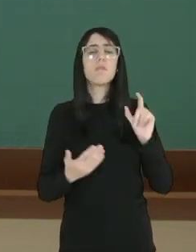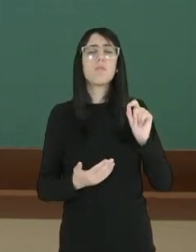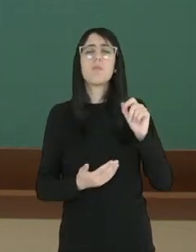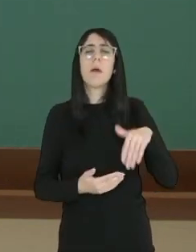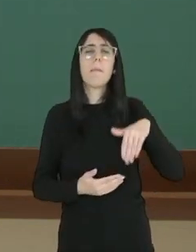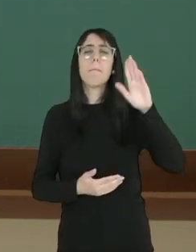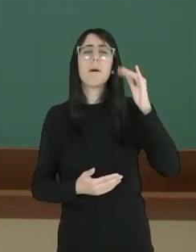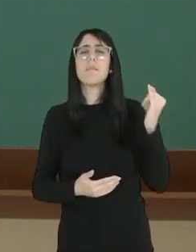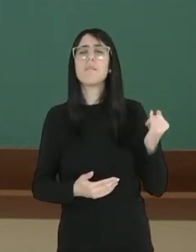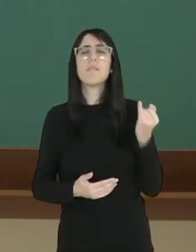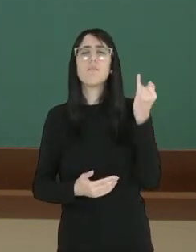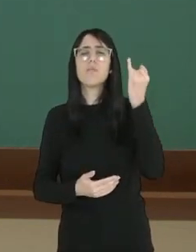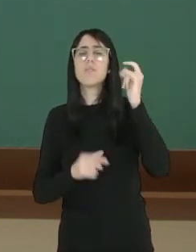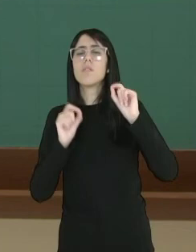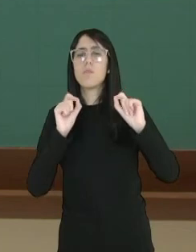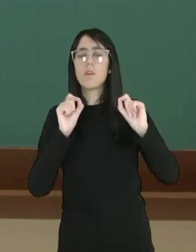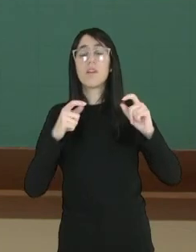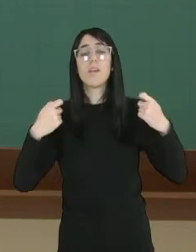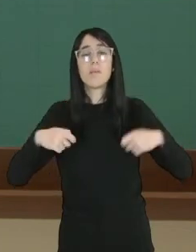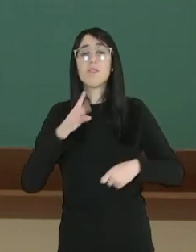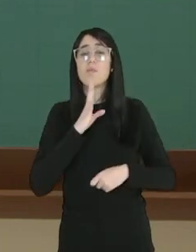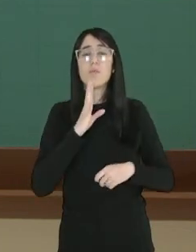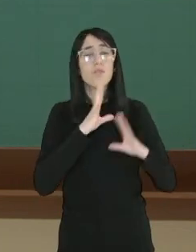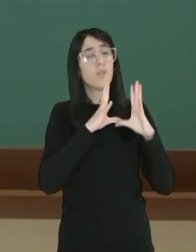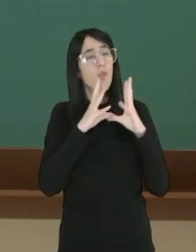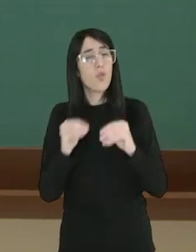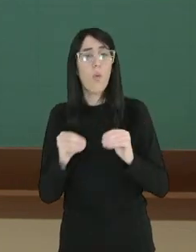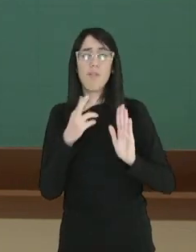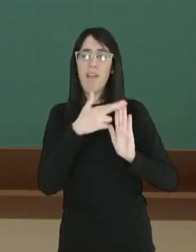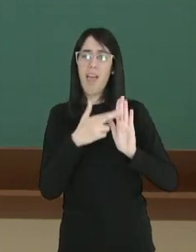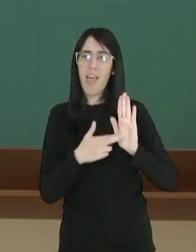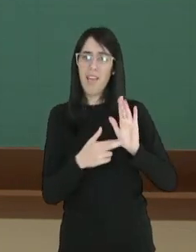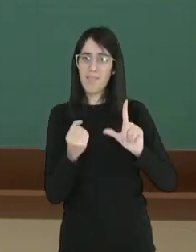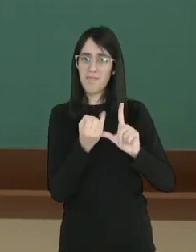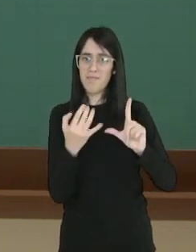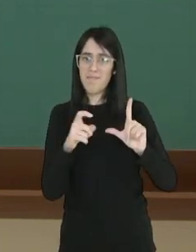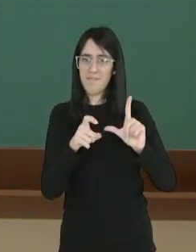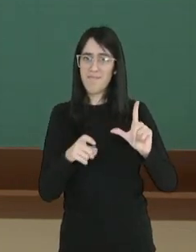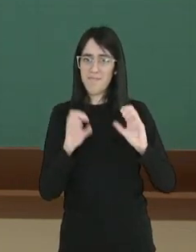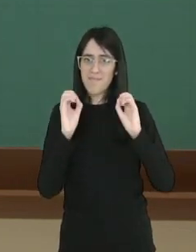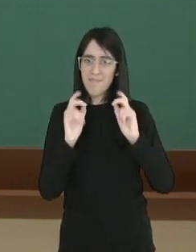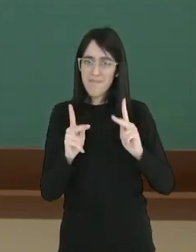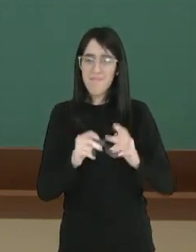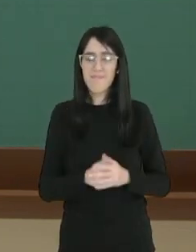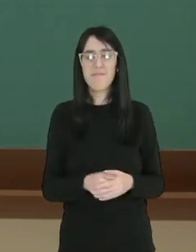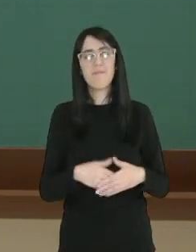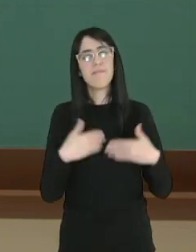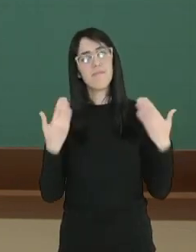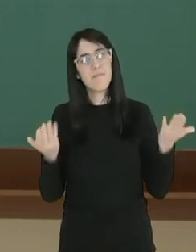É importante conhecer todas as propriedades de logaritmo, ok? Então,